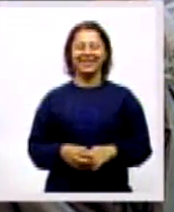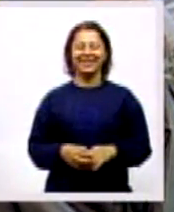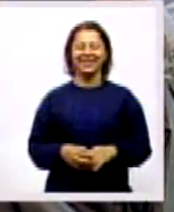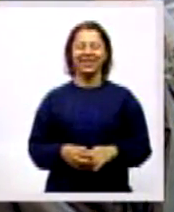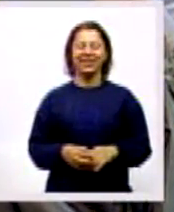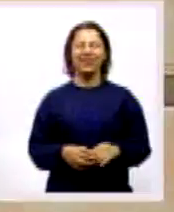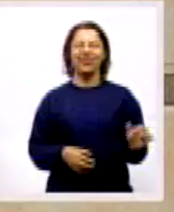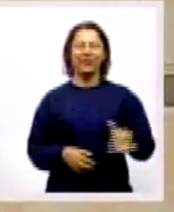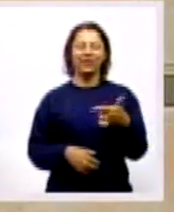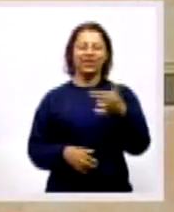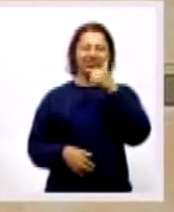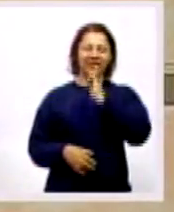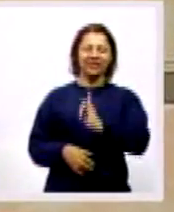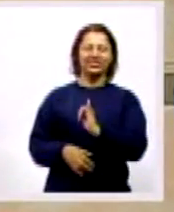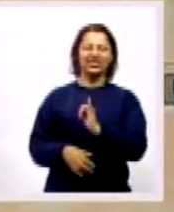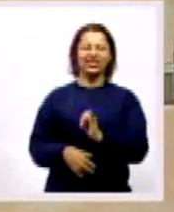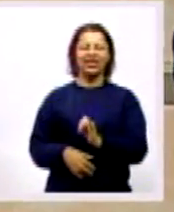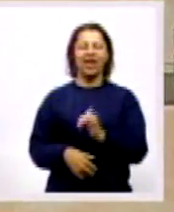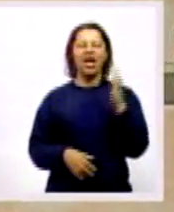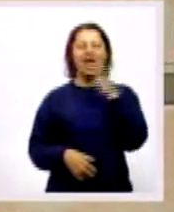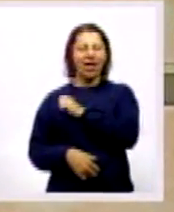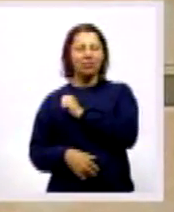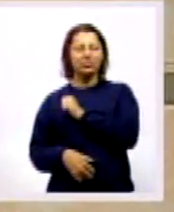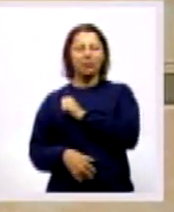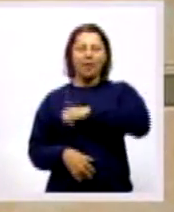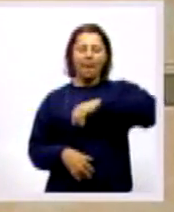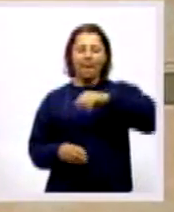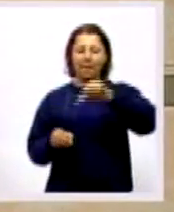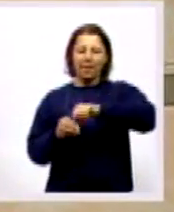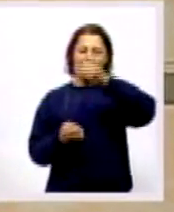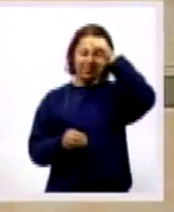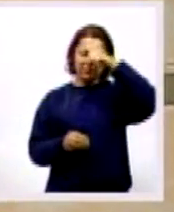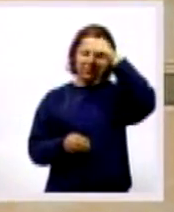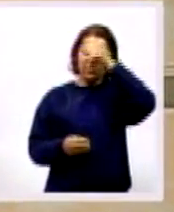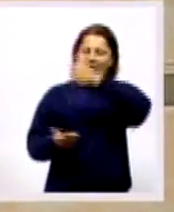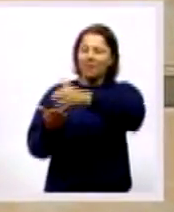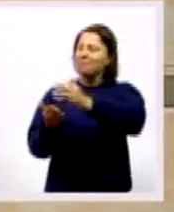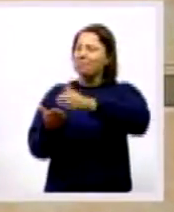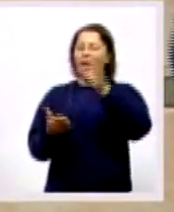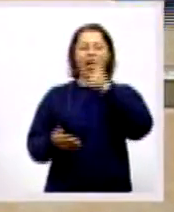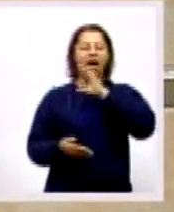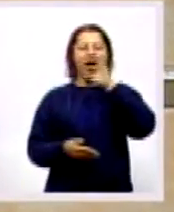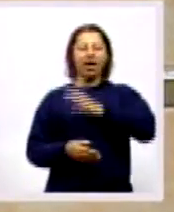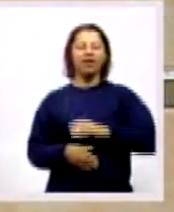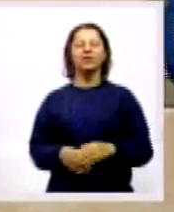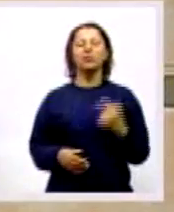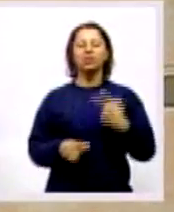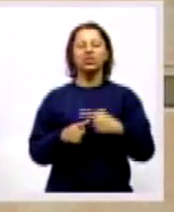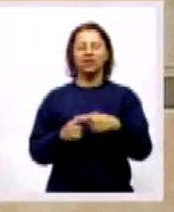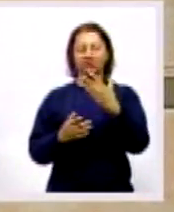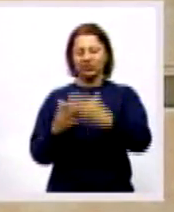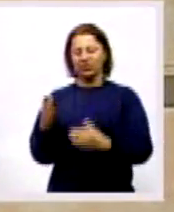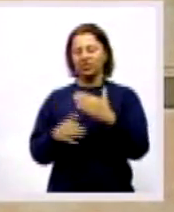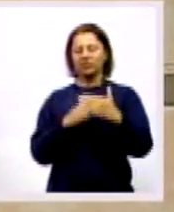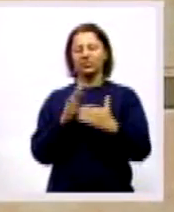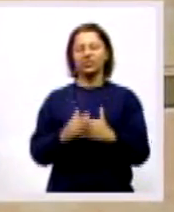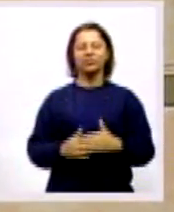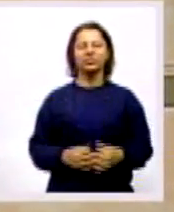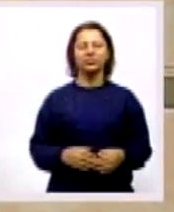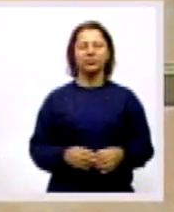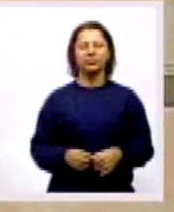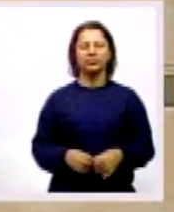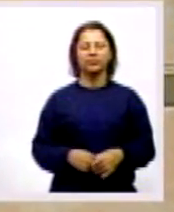O outro já respondeu na hora: crisma logo essas pombas, que você vai ver se elas não vão embora. Vão sumir tudo.